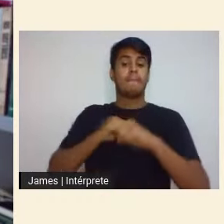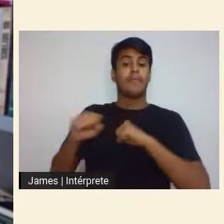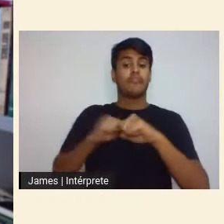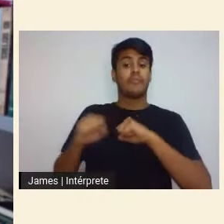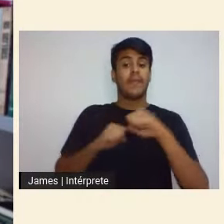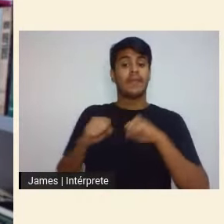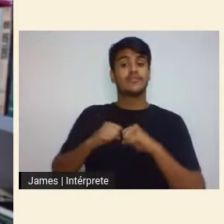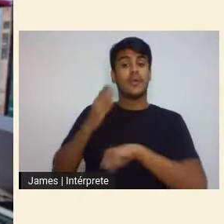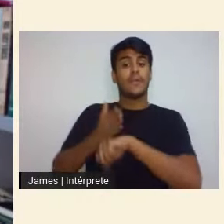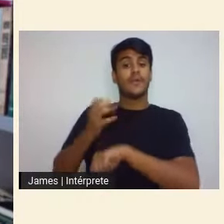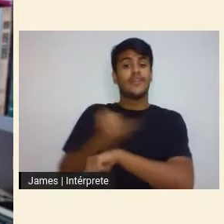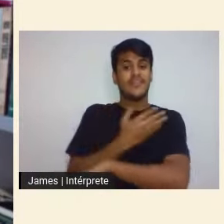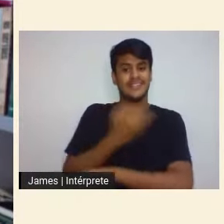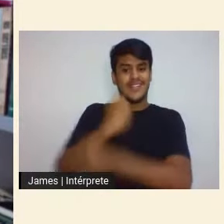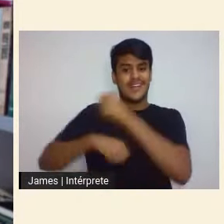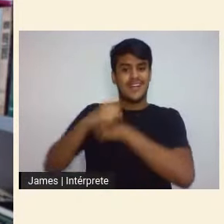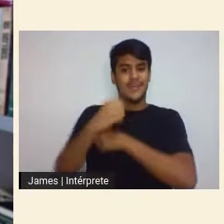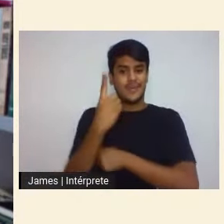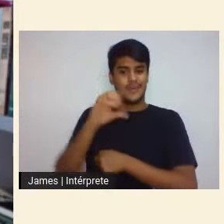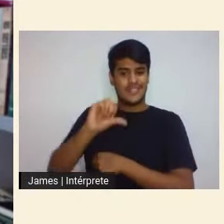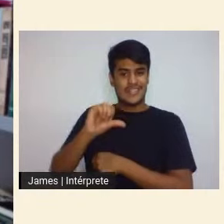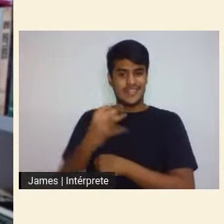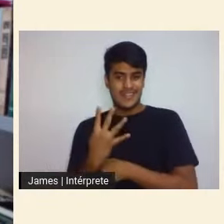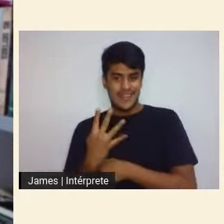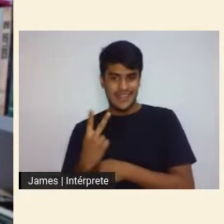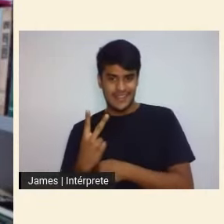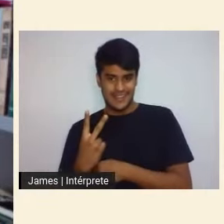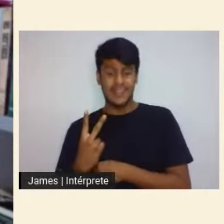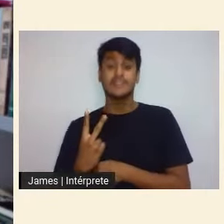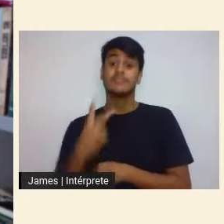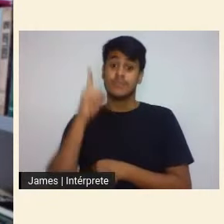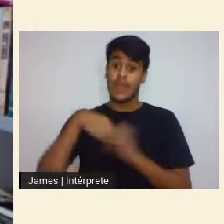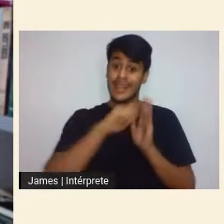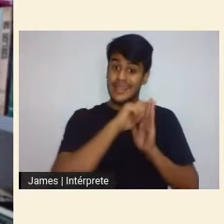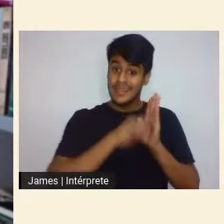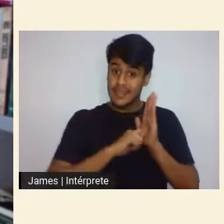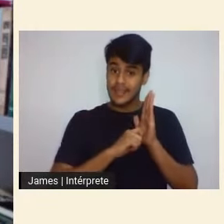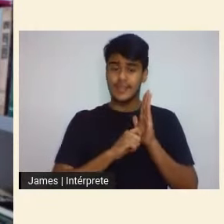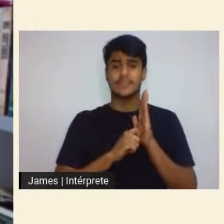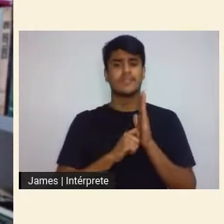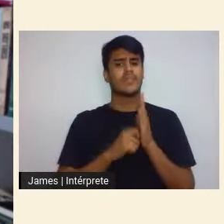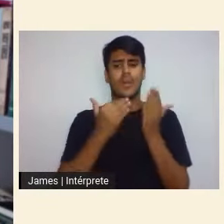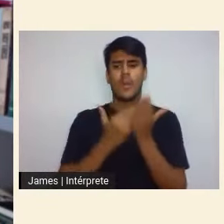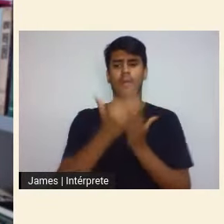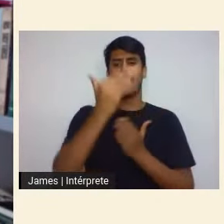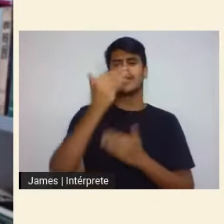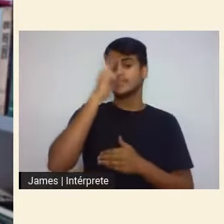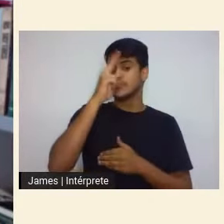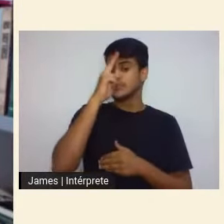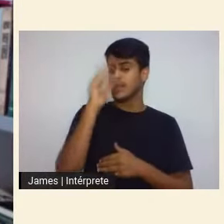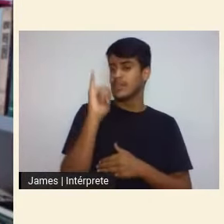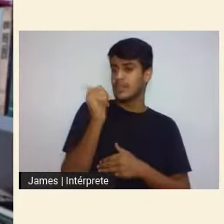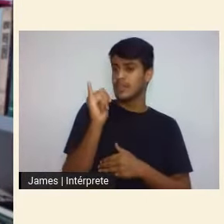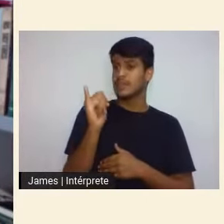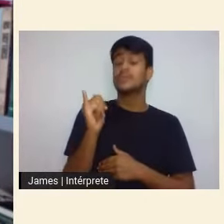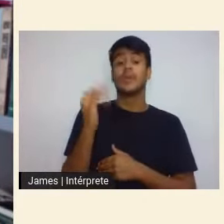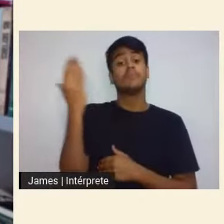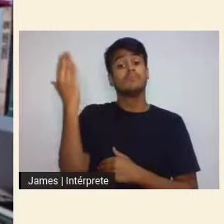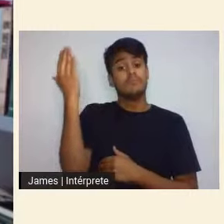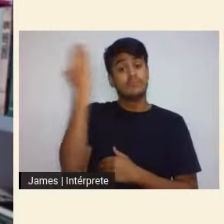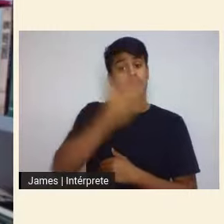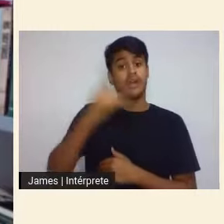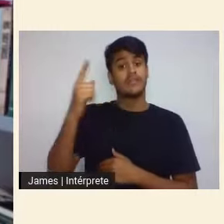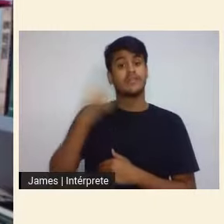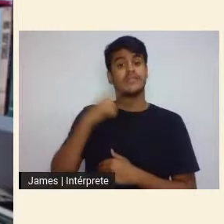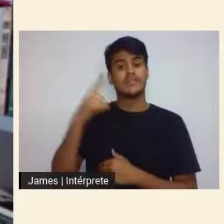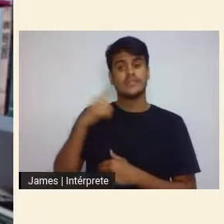1942, que é o texto, né, que constrói a narrativa vitoriosa, né, de